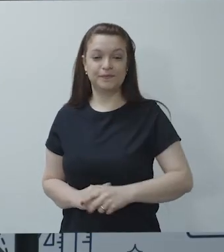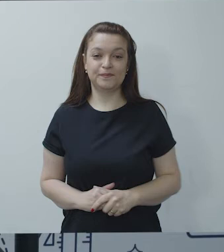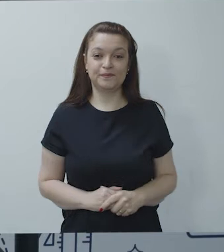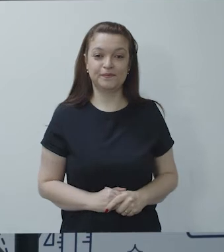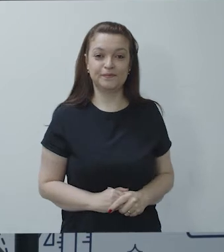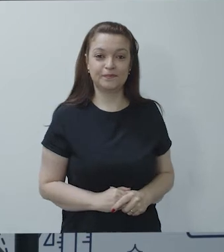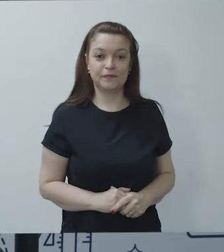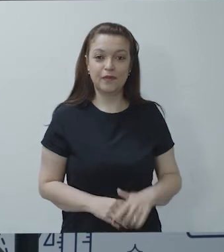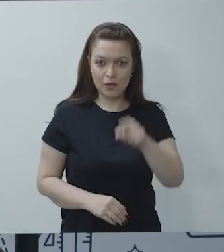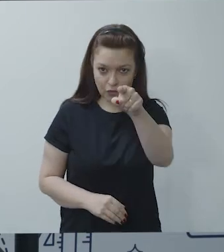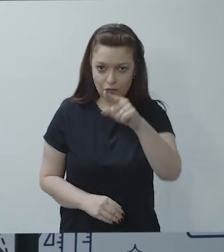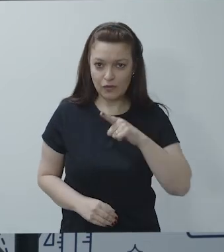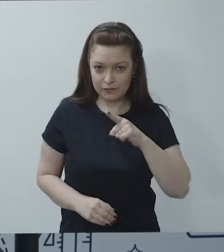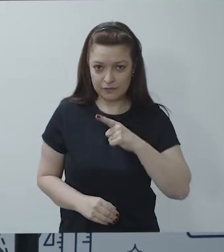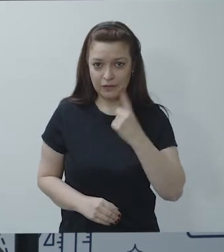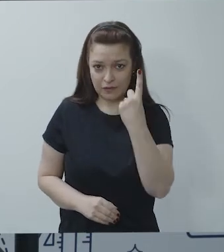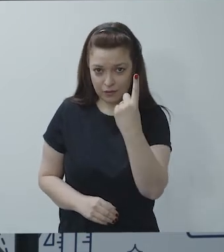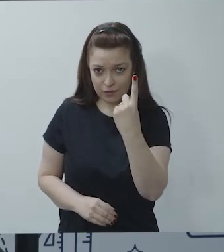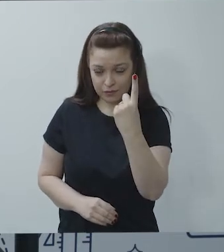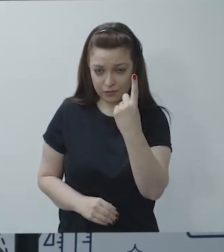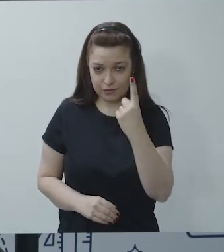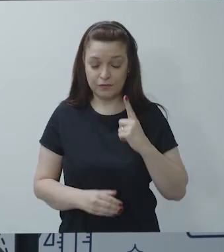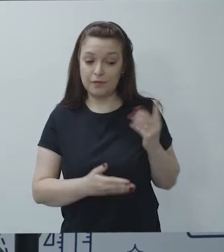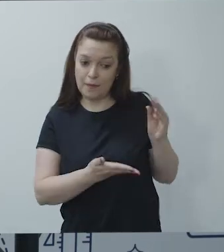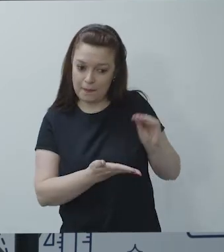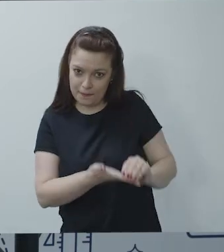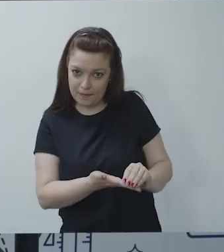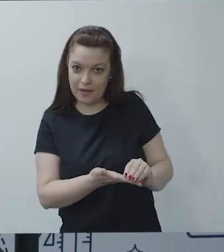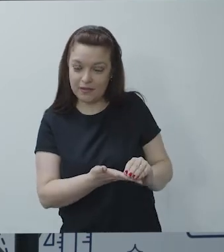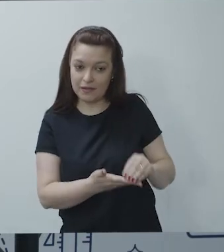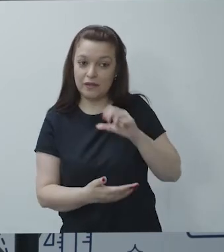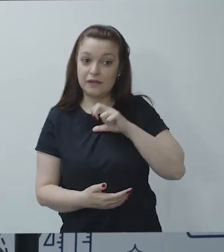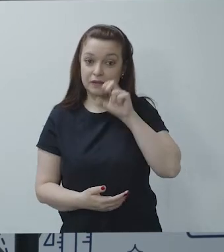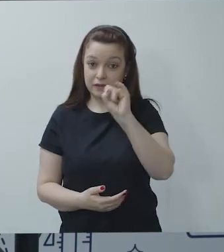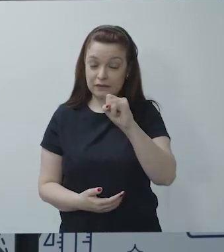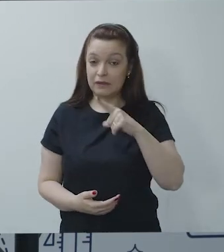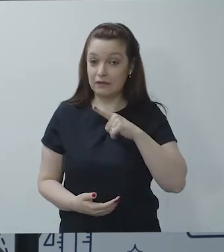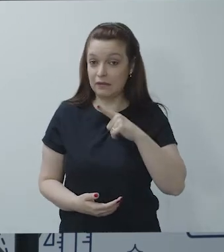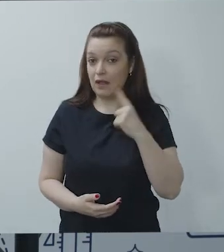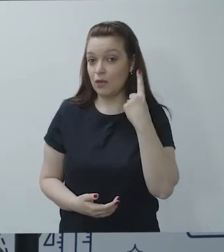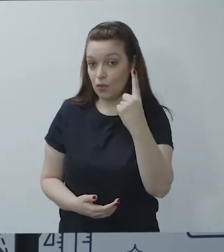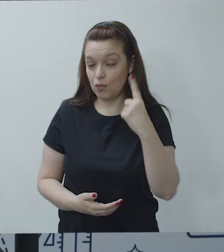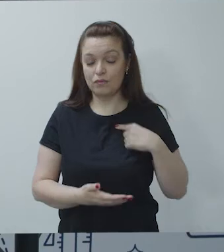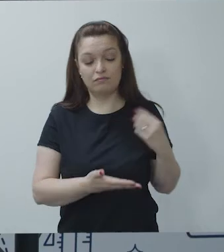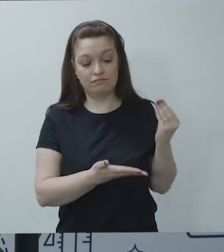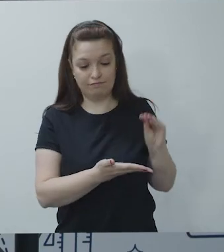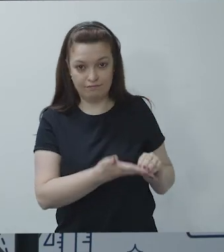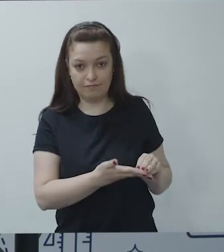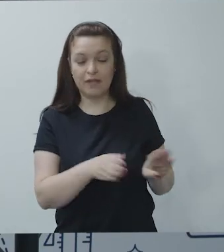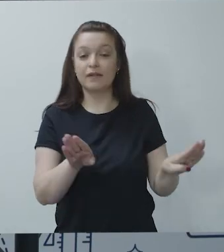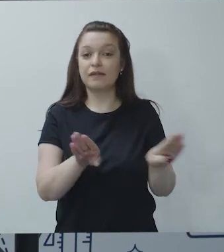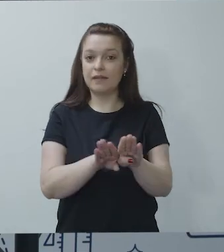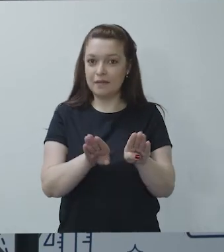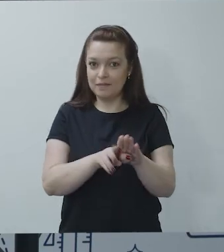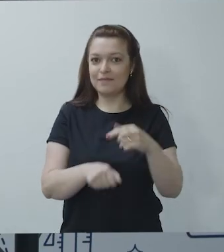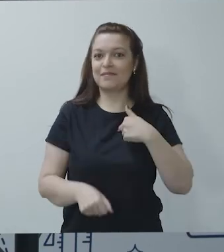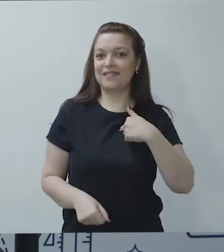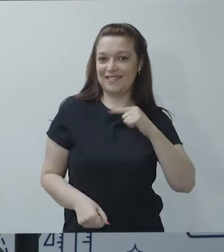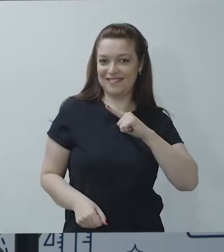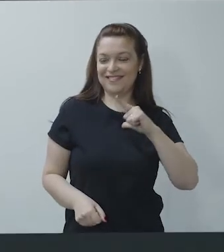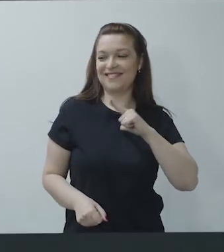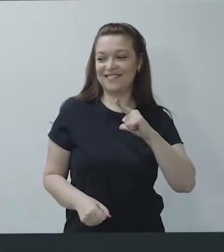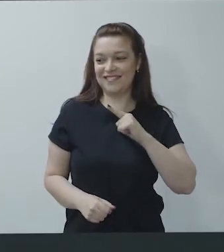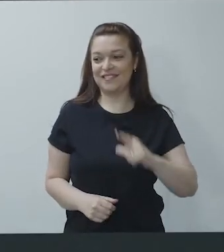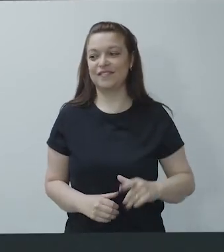1. Vocês têm número 1 aí? Marquem o número 1. Quem tem o número 1? Professora também tem o número